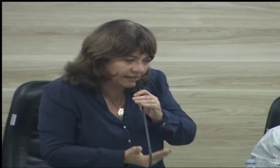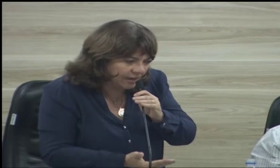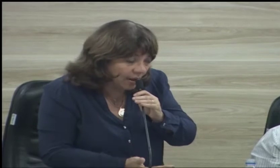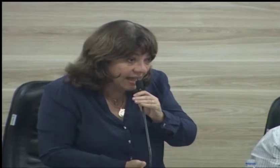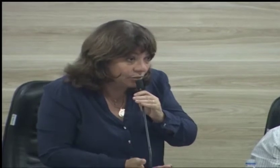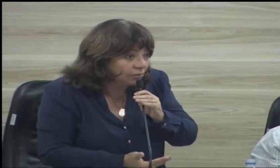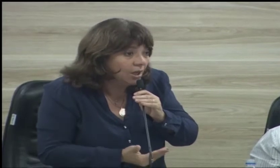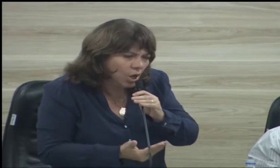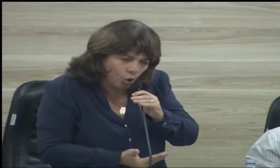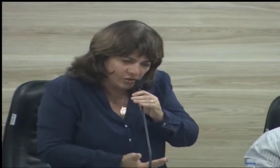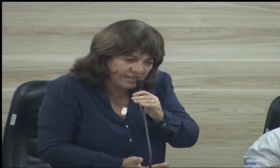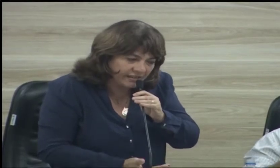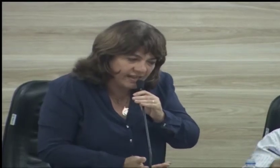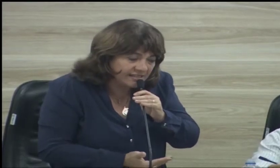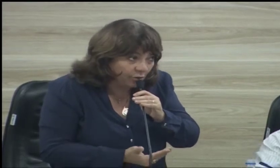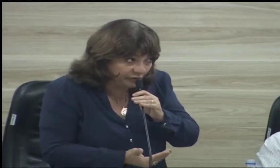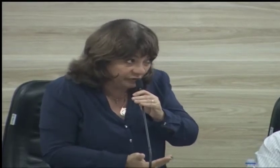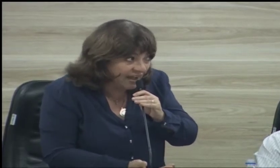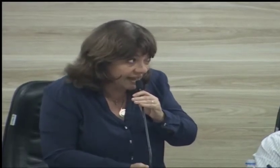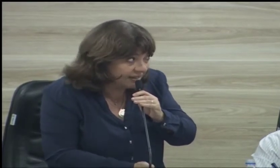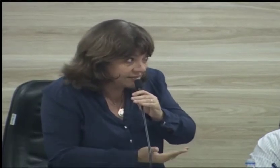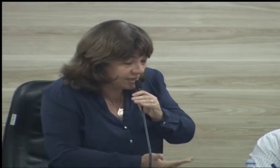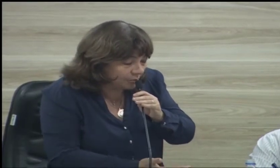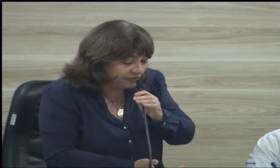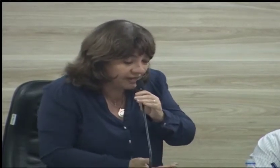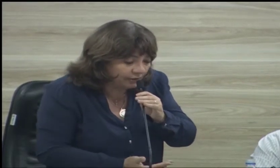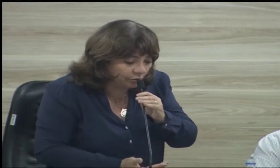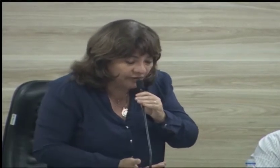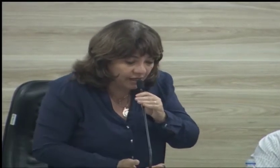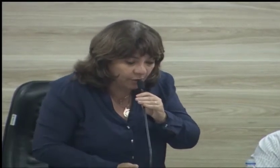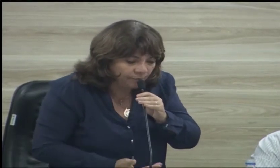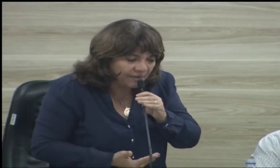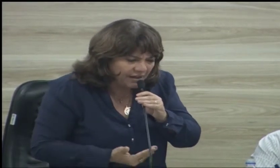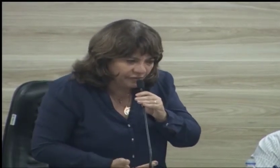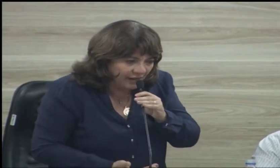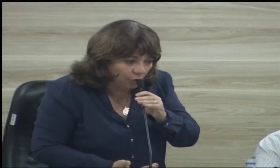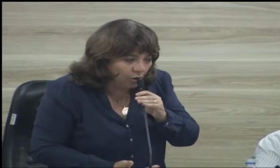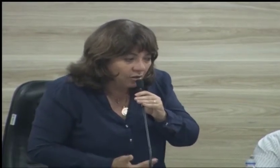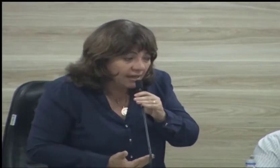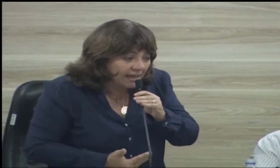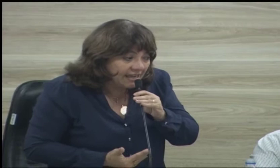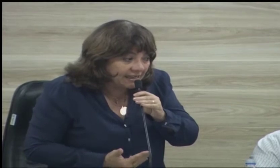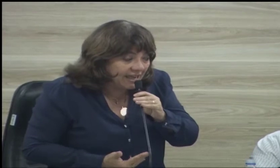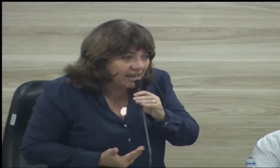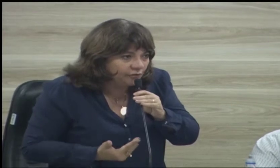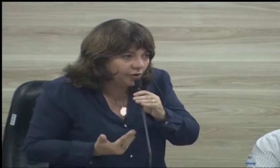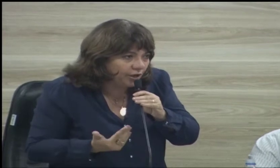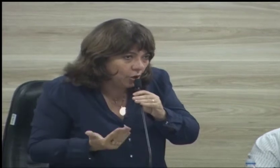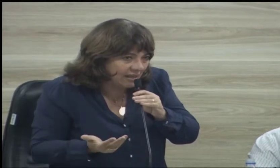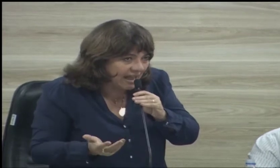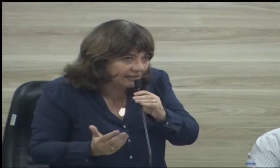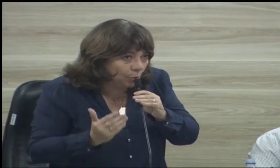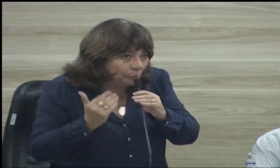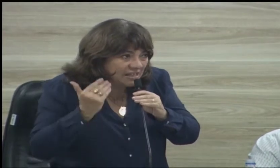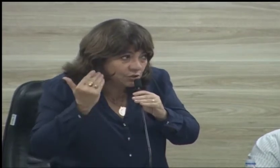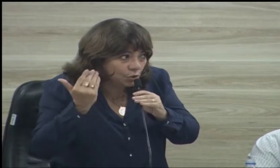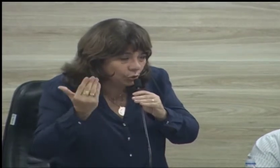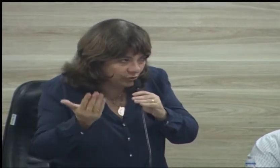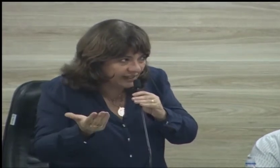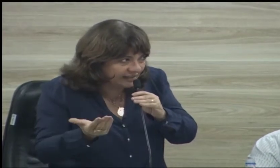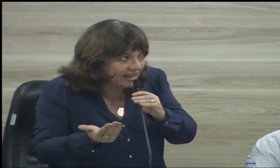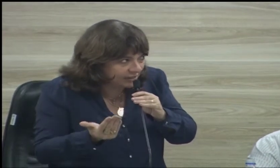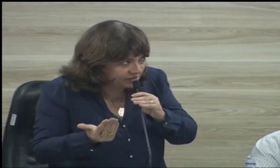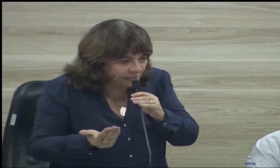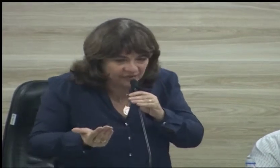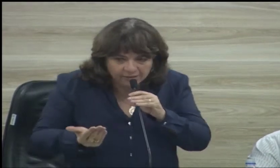local adequado. Com certeza houve falha, assim como o vereador Vaguinho falou, em quem foi olhar, não pensou